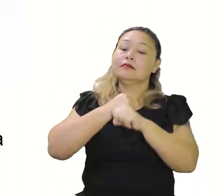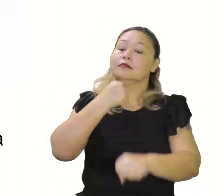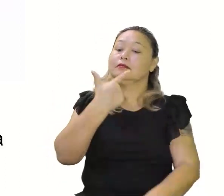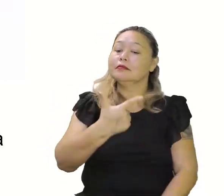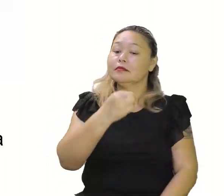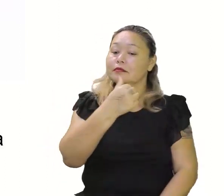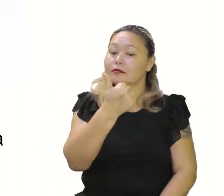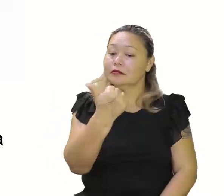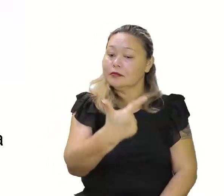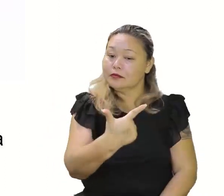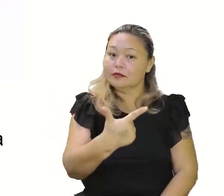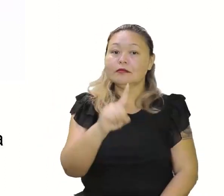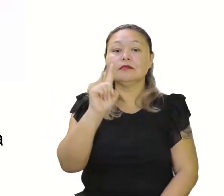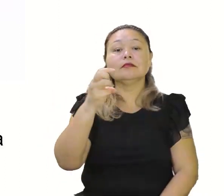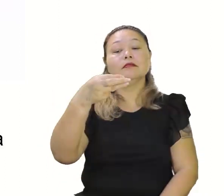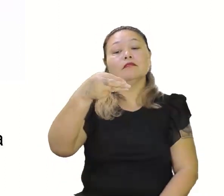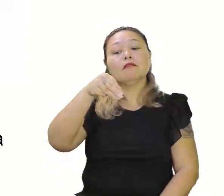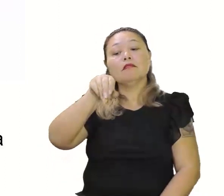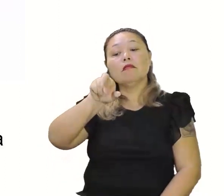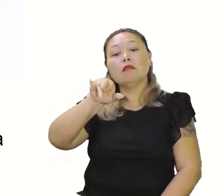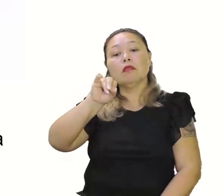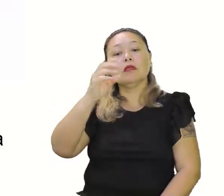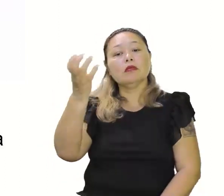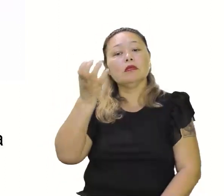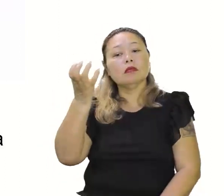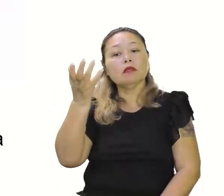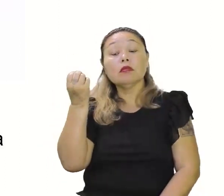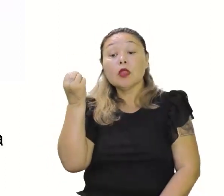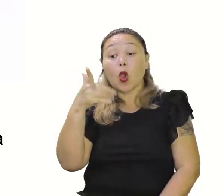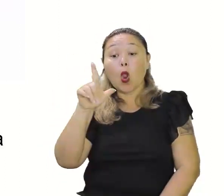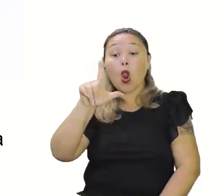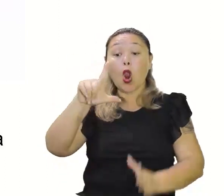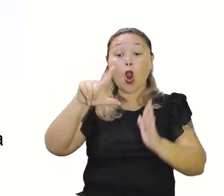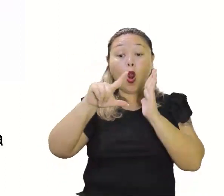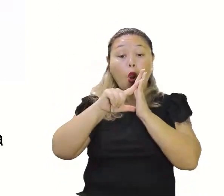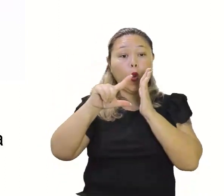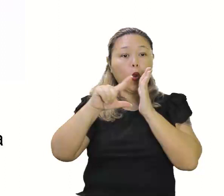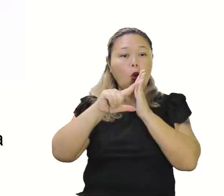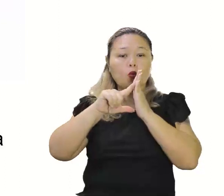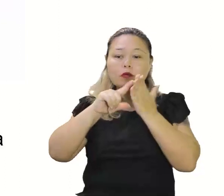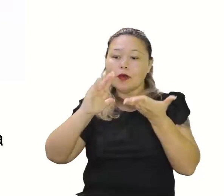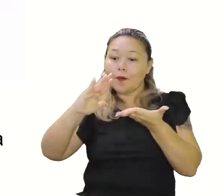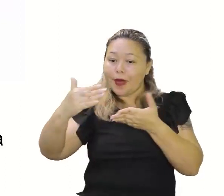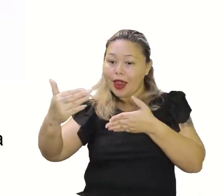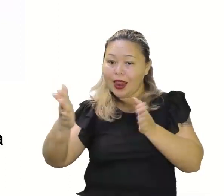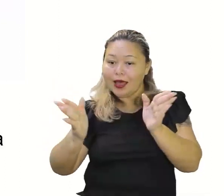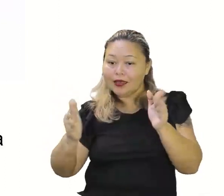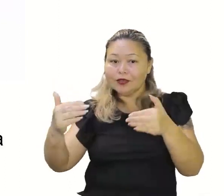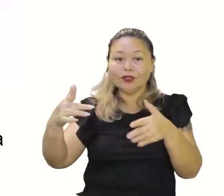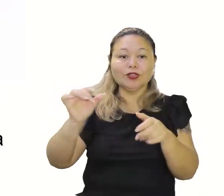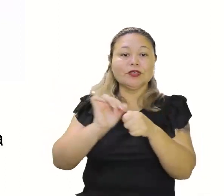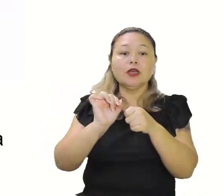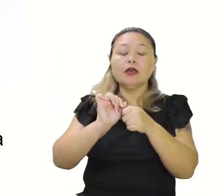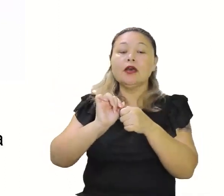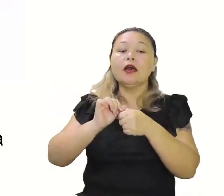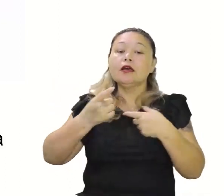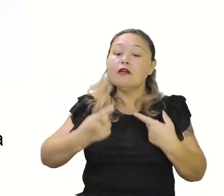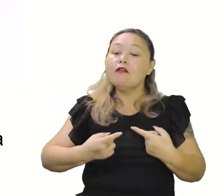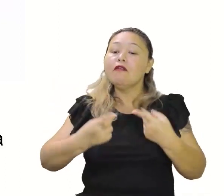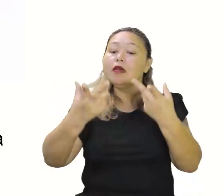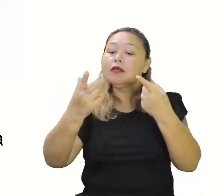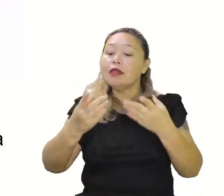2012. Maria quer inovar em sua loja de embalagens e decidiu vender caixas